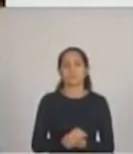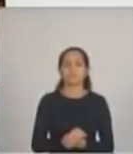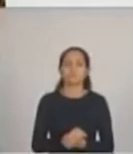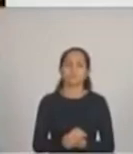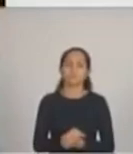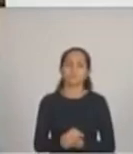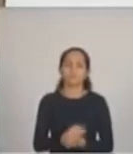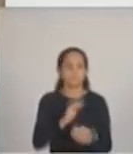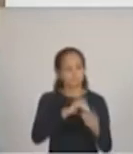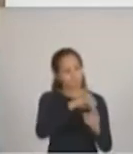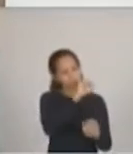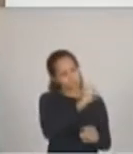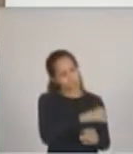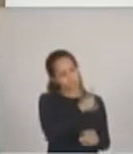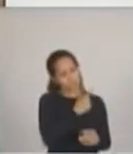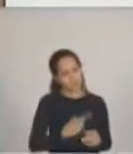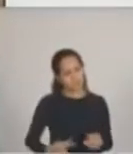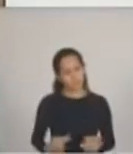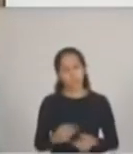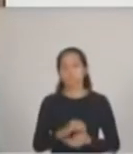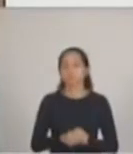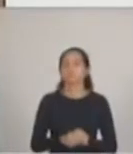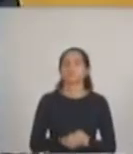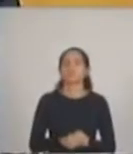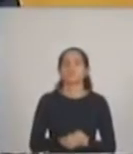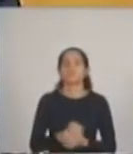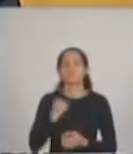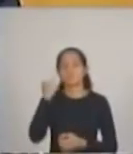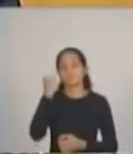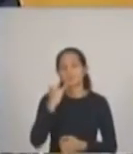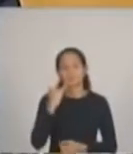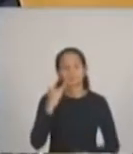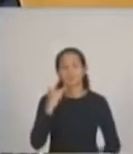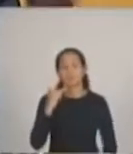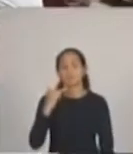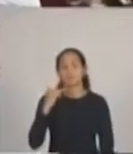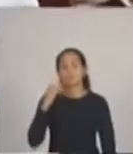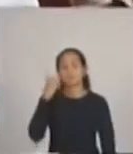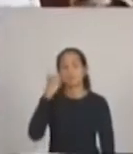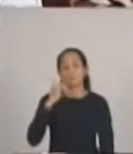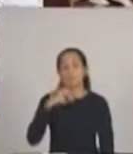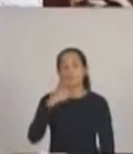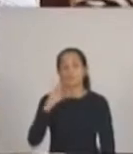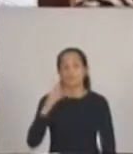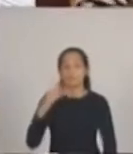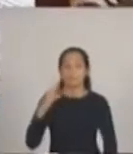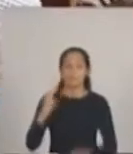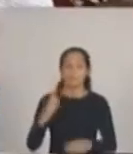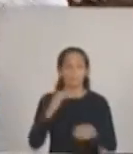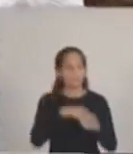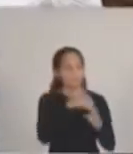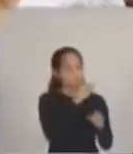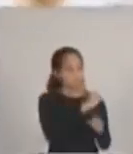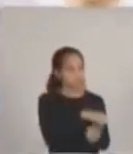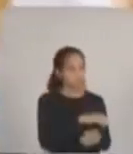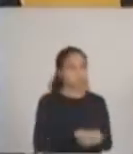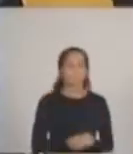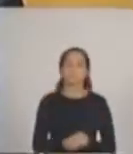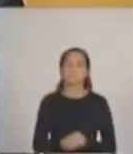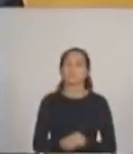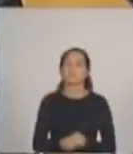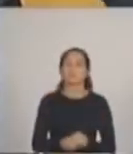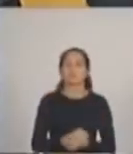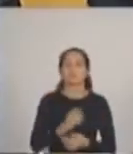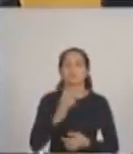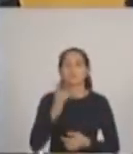Voto sim, presidente. Vota sim. Deputada Janete de Sá. Voto sim, senhor presidente. Vota sim.